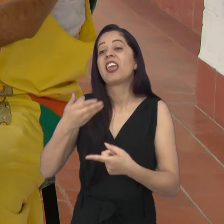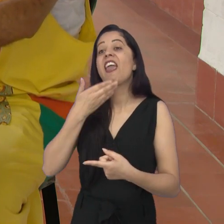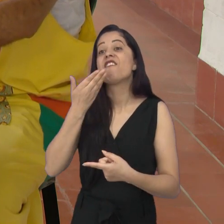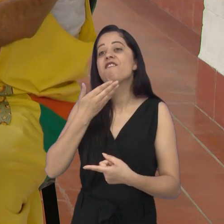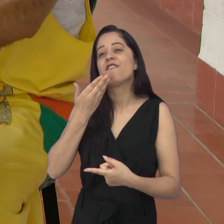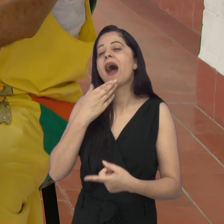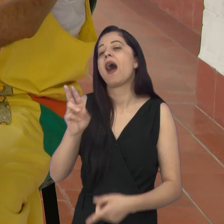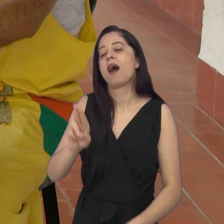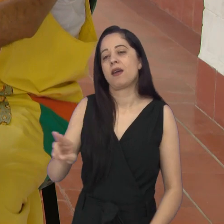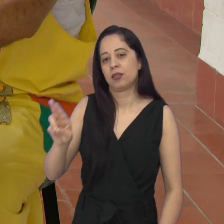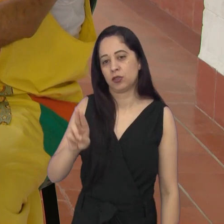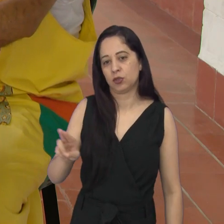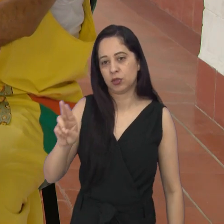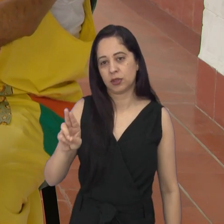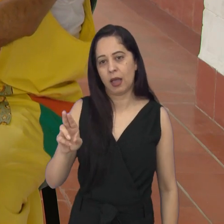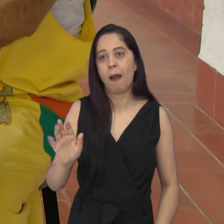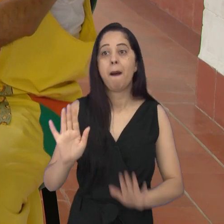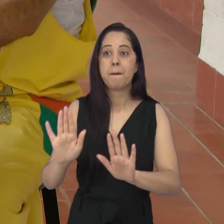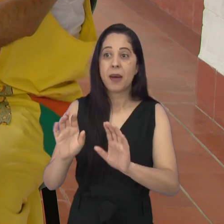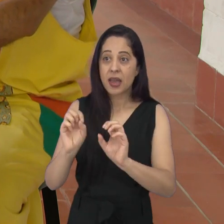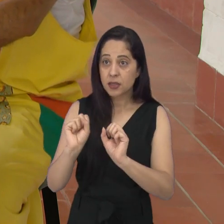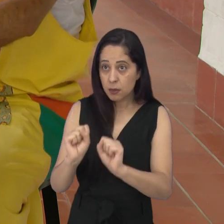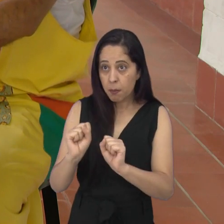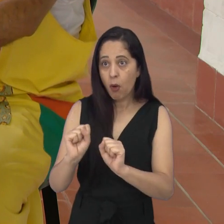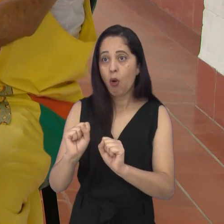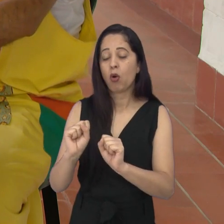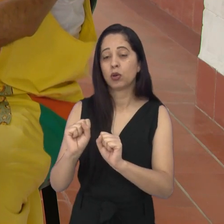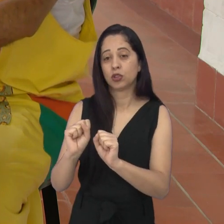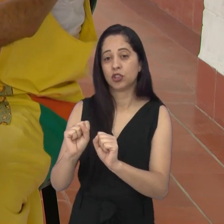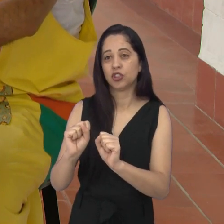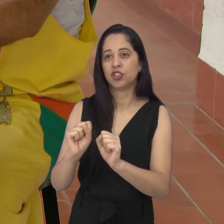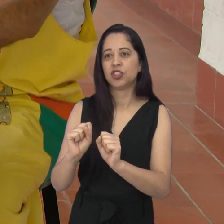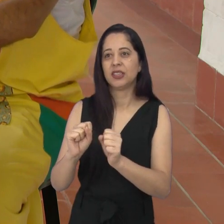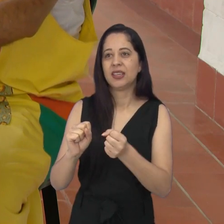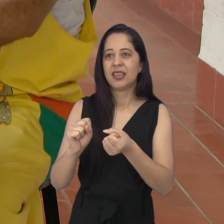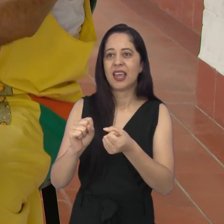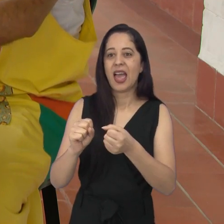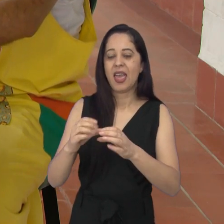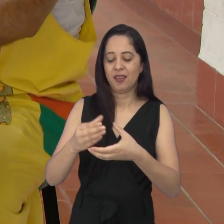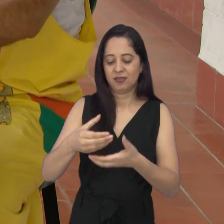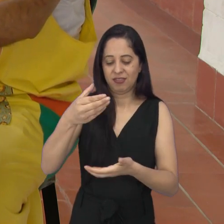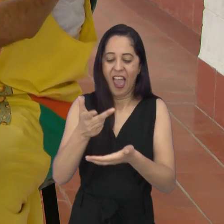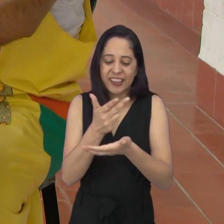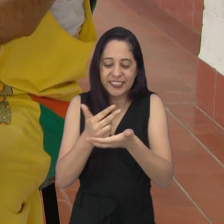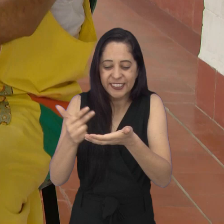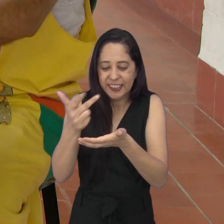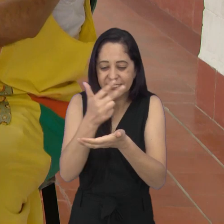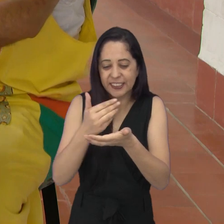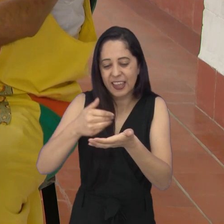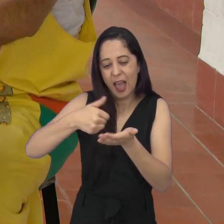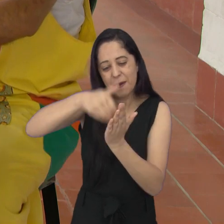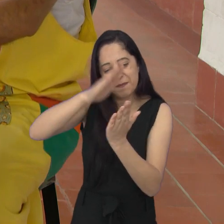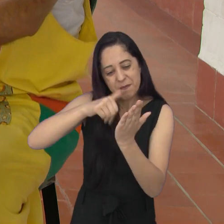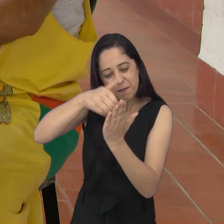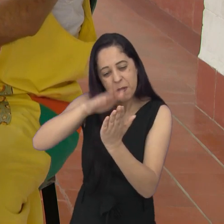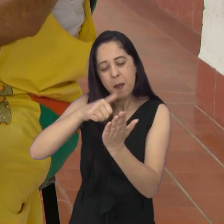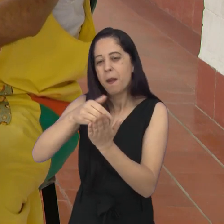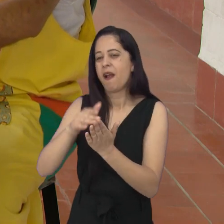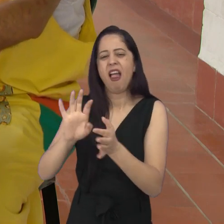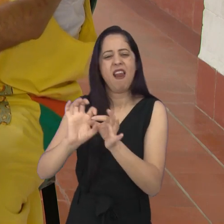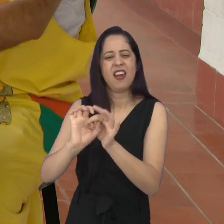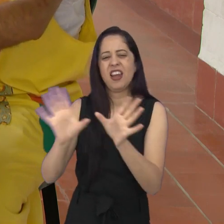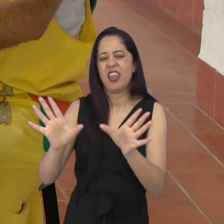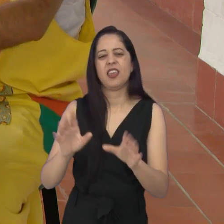fácil, mais firme para as crianças. Mas você pode usar também canetinha, pode usar guache, pintura, tecidos, o